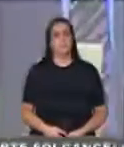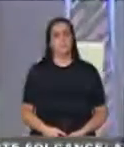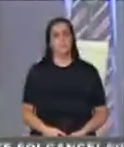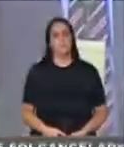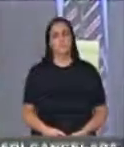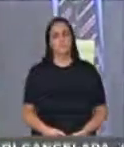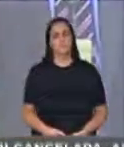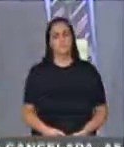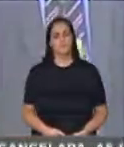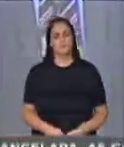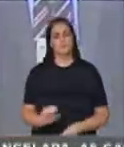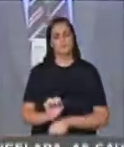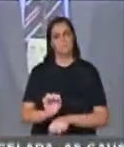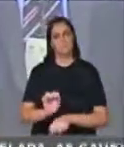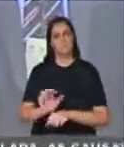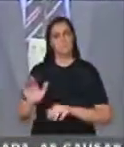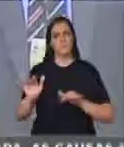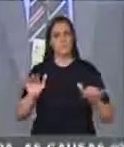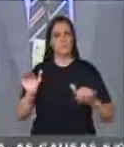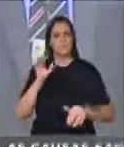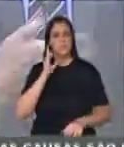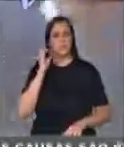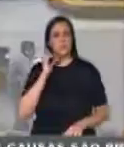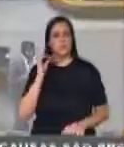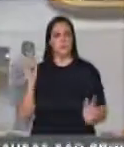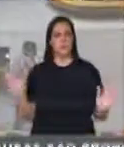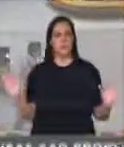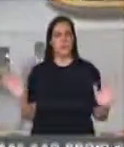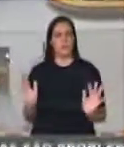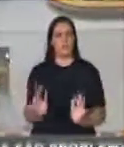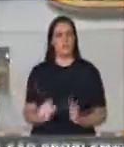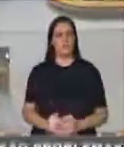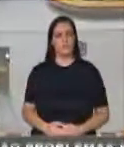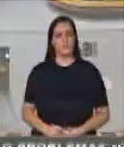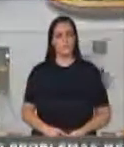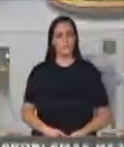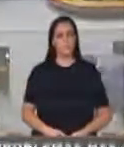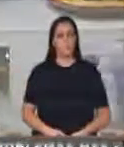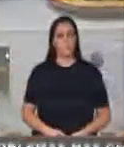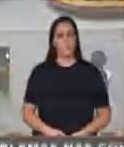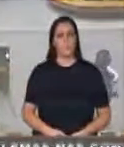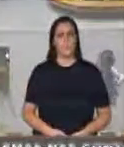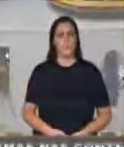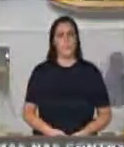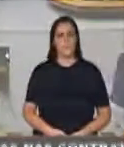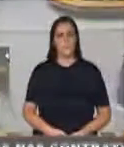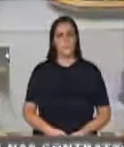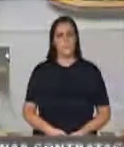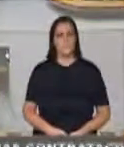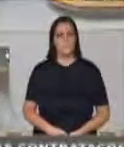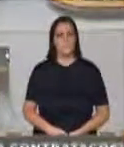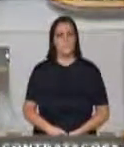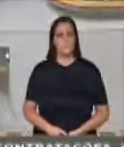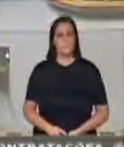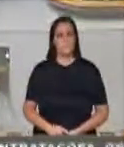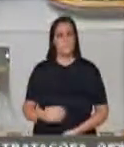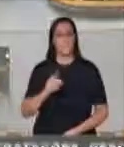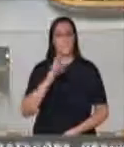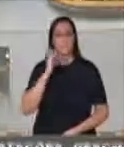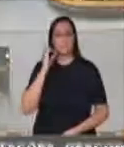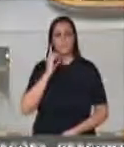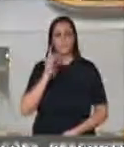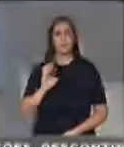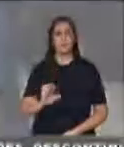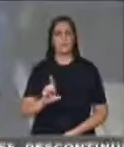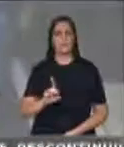os deputados para tentar dar o quórum. Então vamos botar em votação? Quer falar, Edmilson? Quero. Defender causa própria?